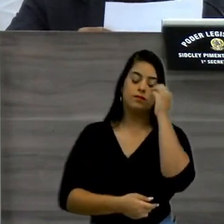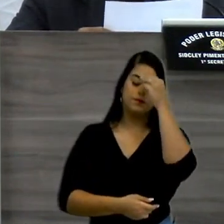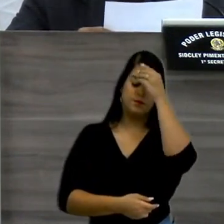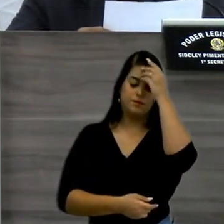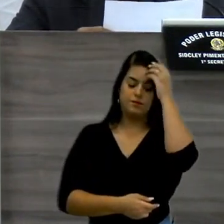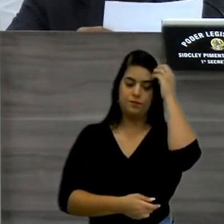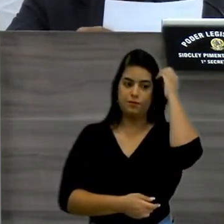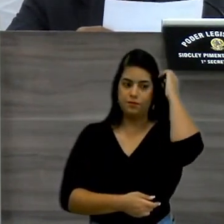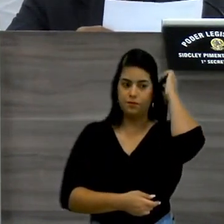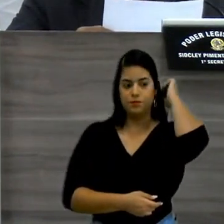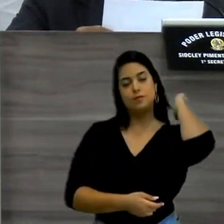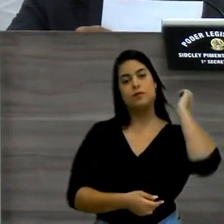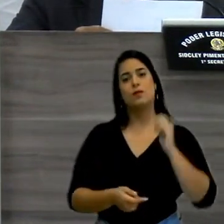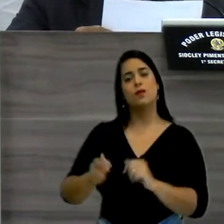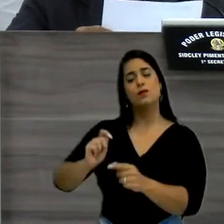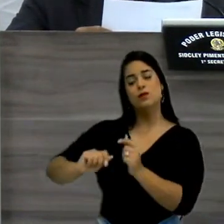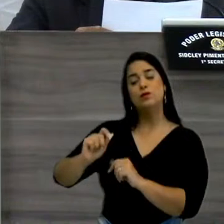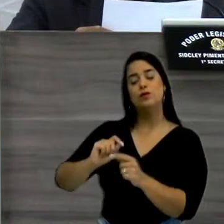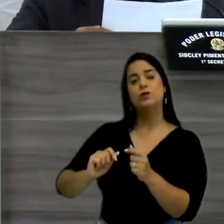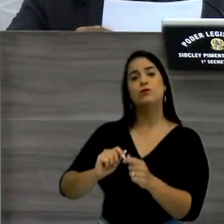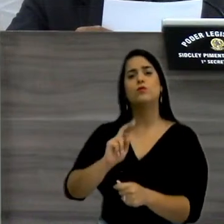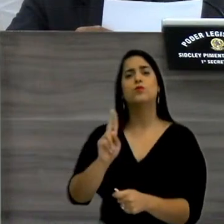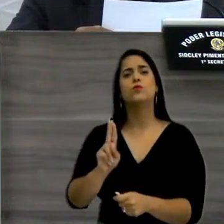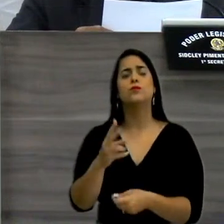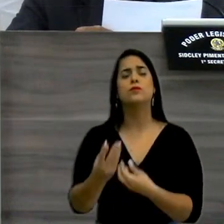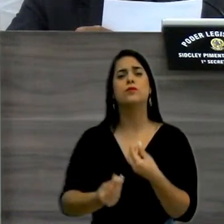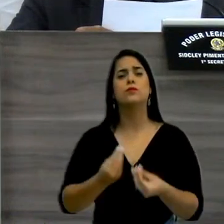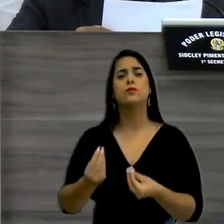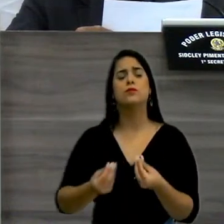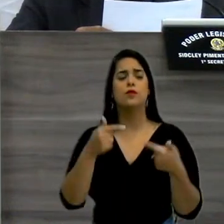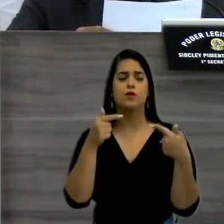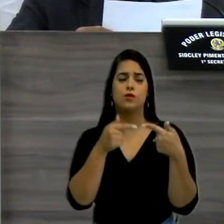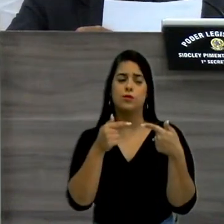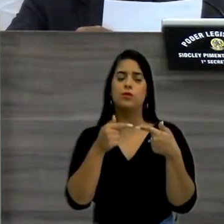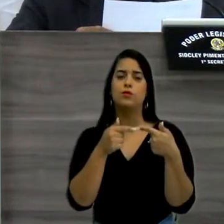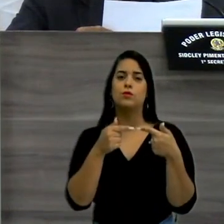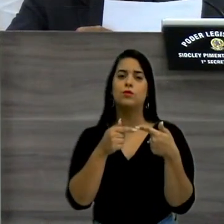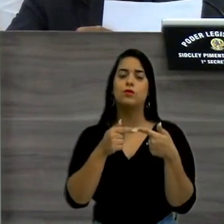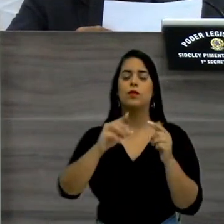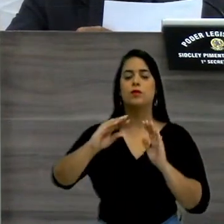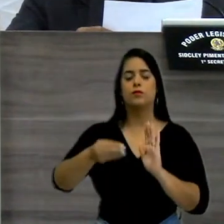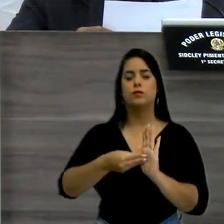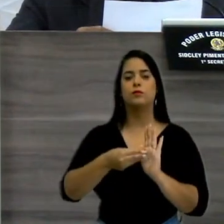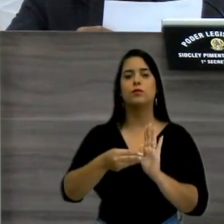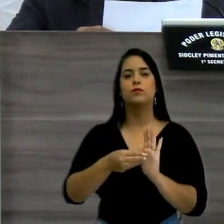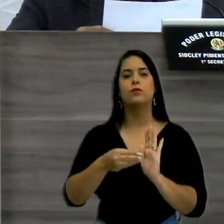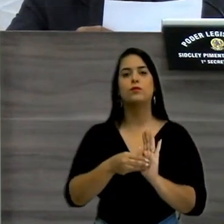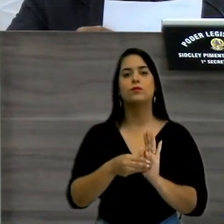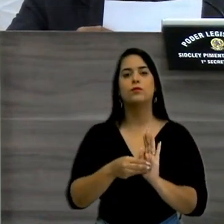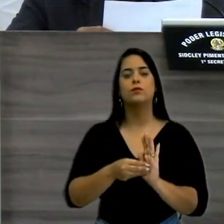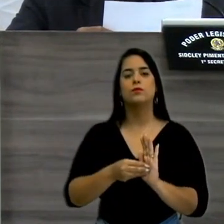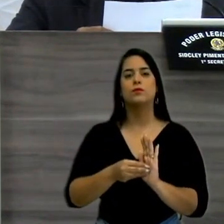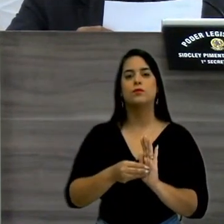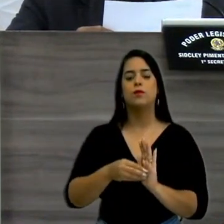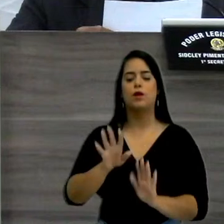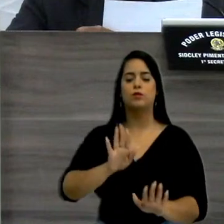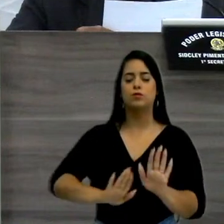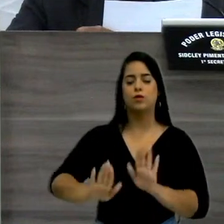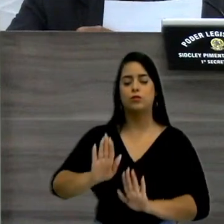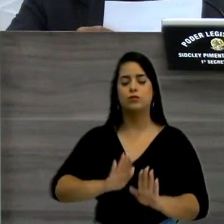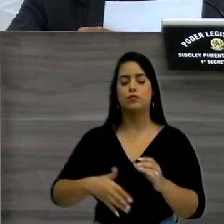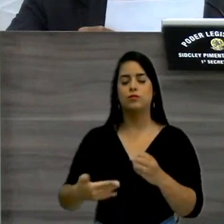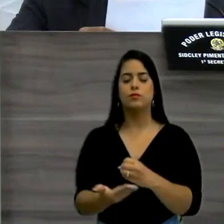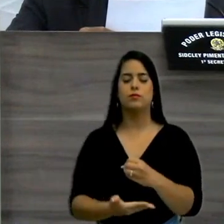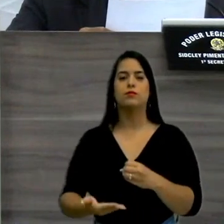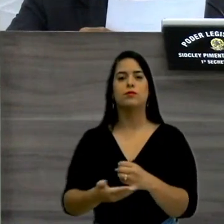R$ 2.335.765, recursos extras gastos de acordo com a rúbrica da emenda de custeio da atenção primária e custeio da